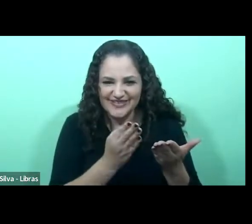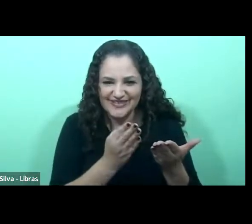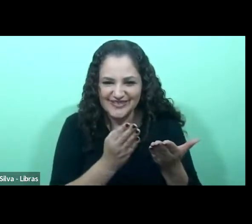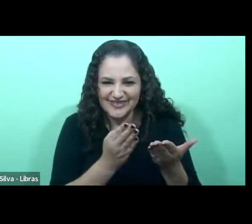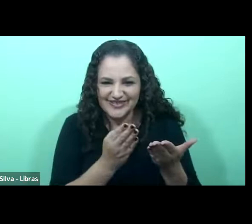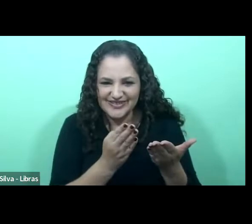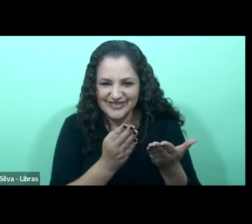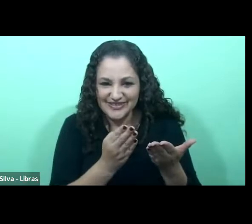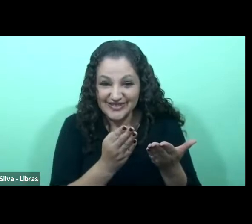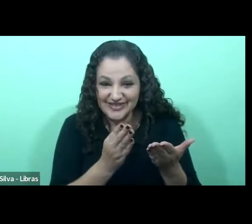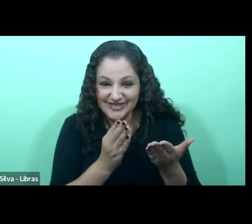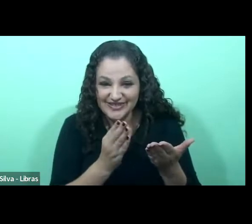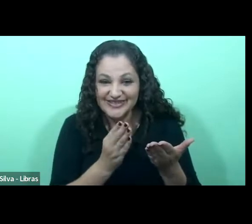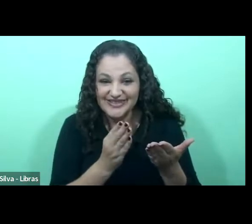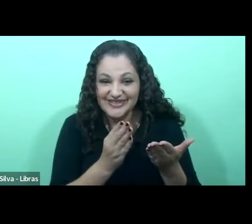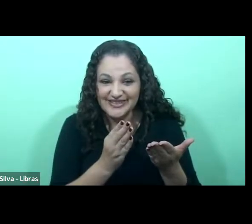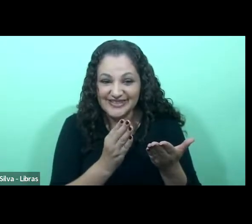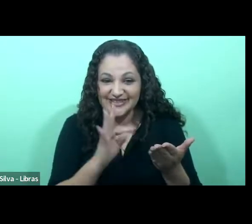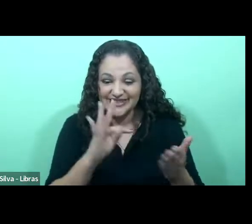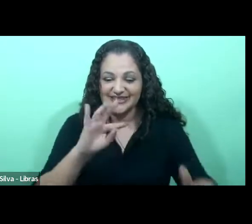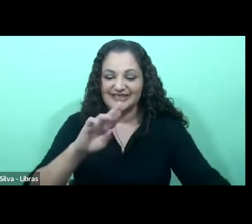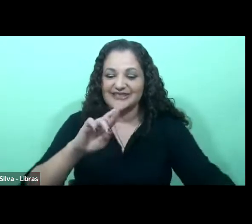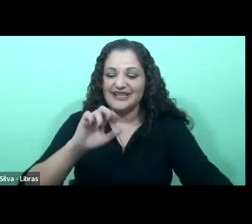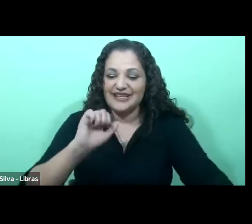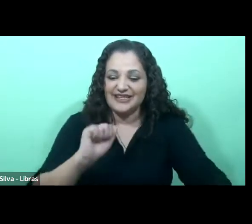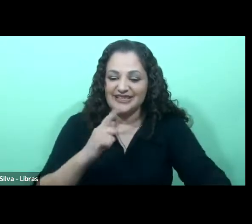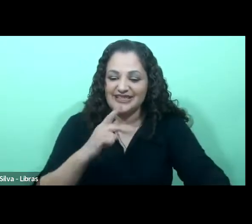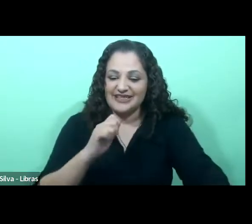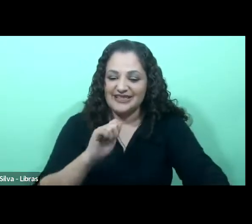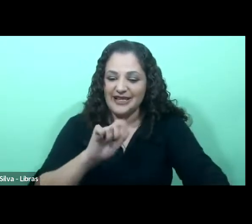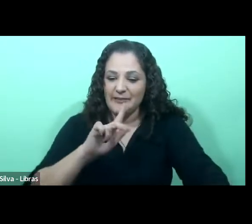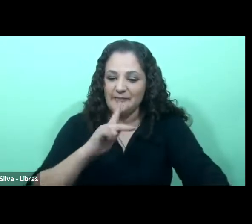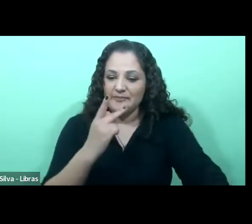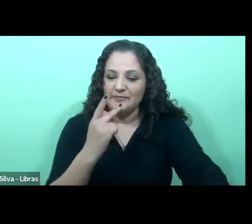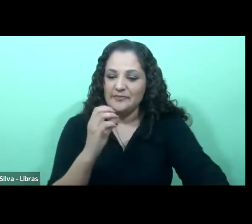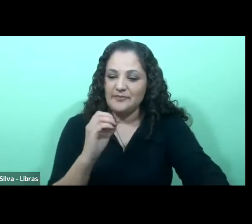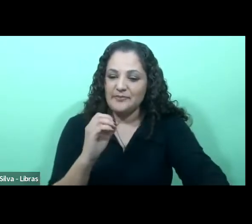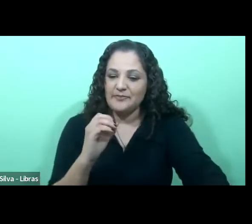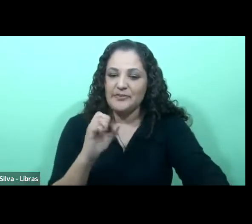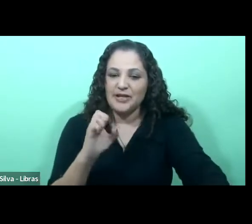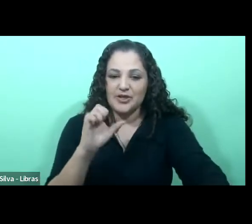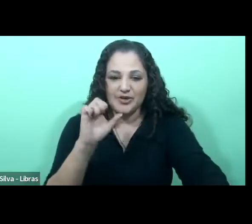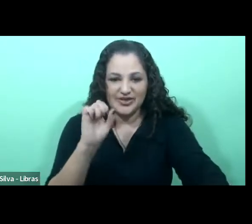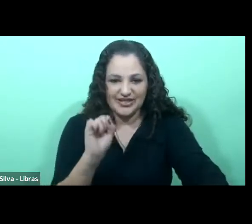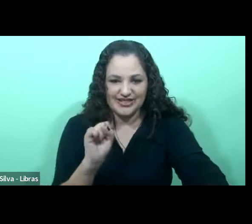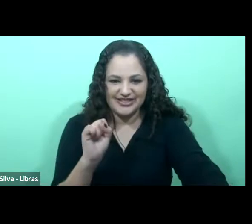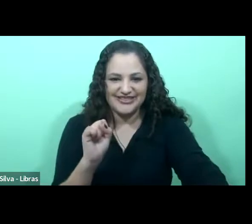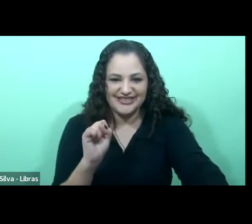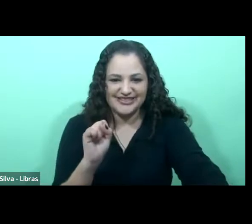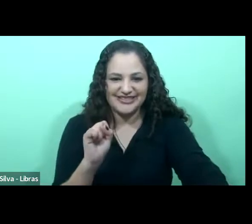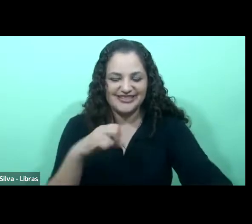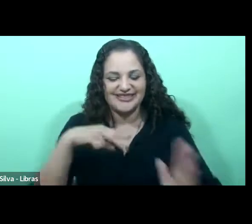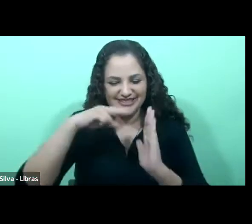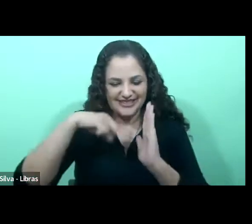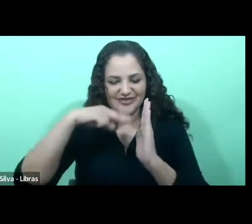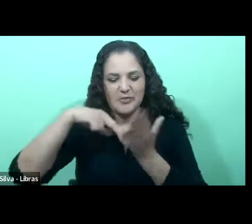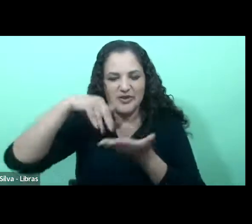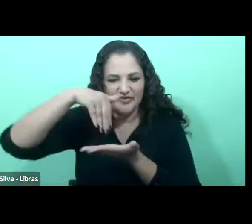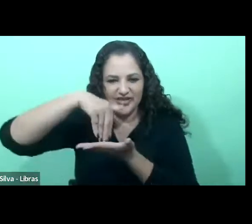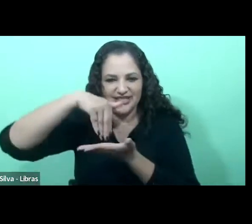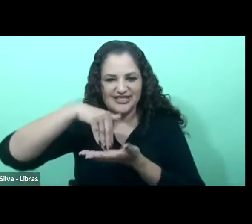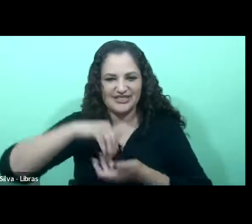Saltimbancos, né? Trapalhões. Eu vou ler só para finalizar de fato aqui um trecho que faz assim, né?